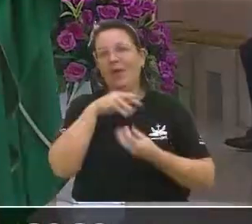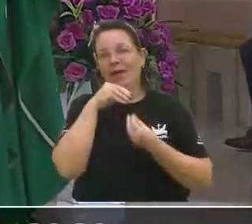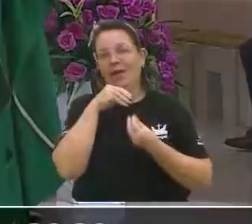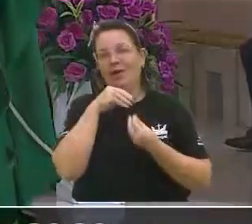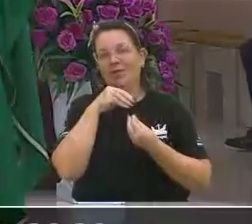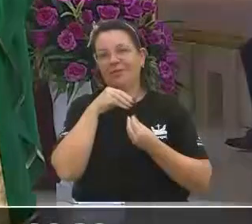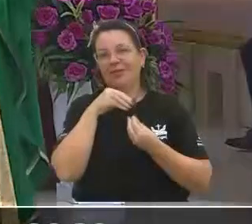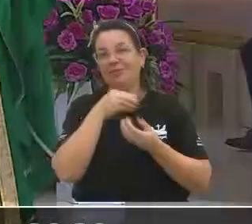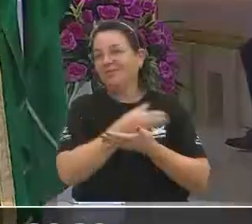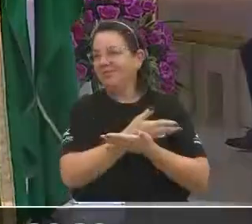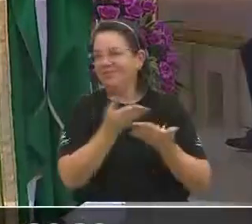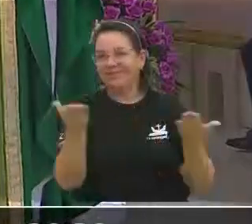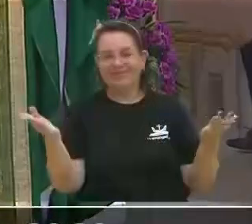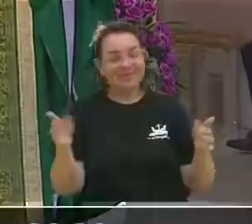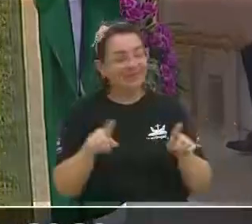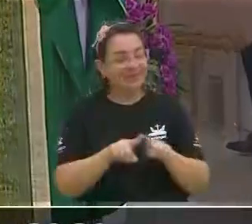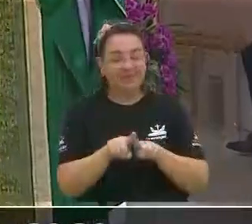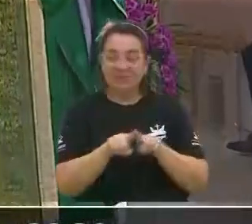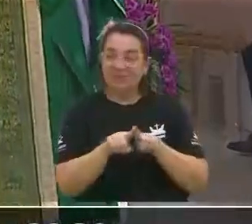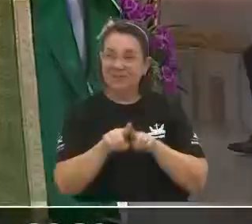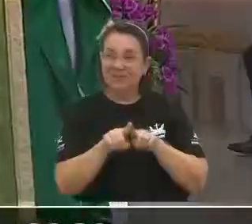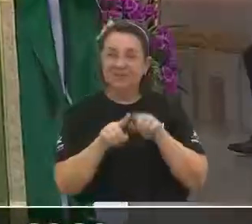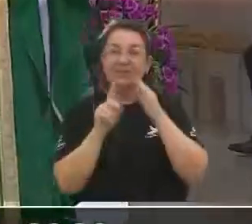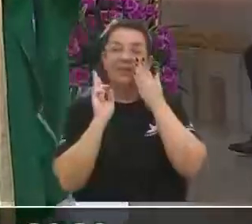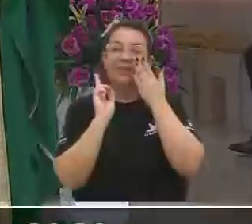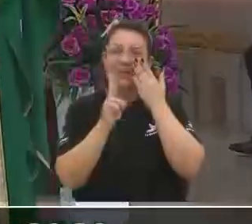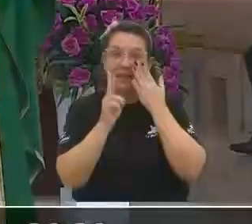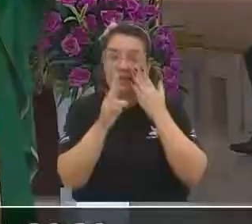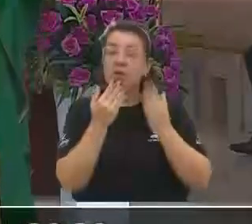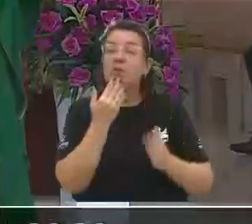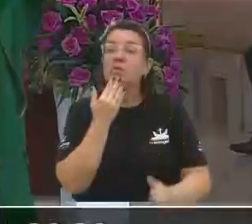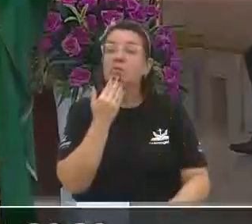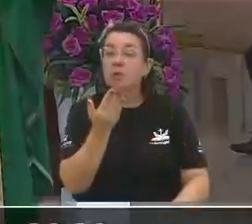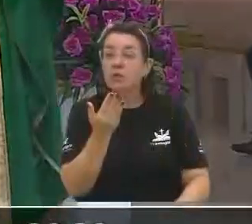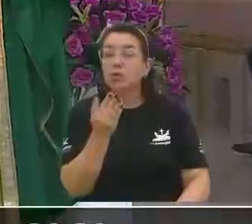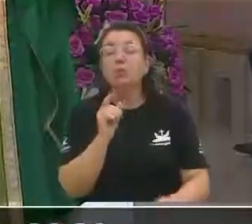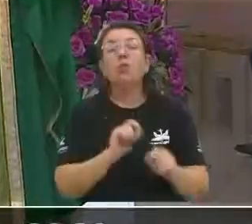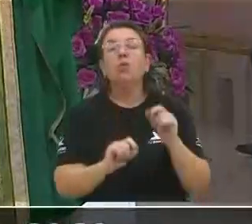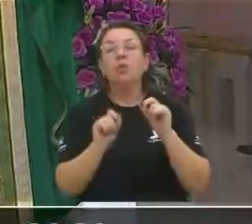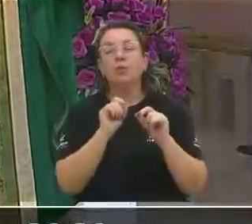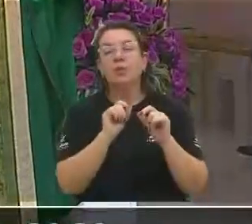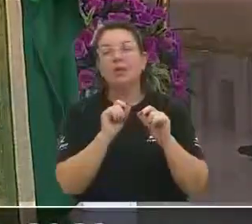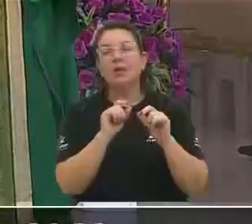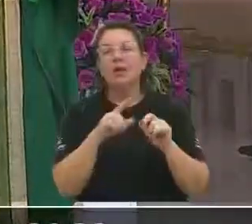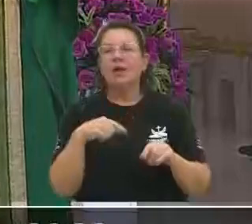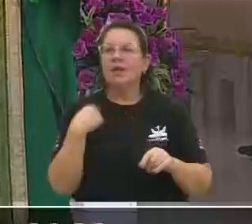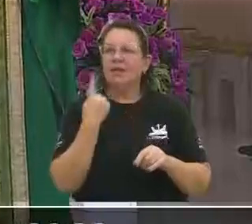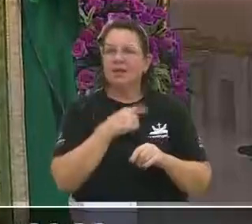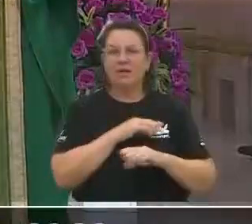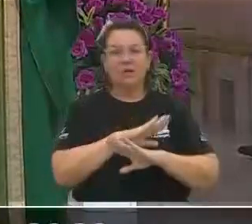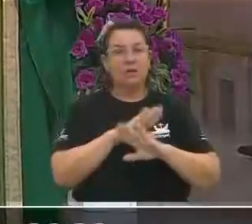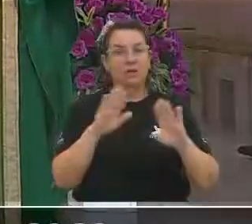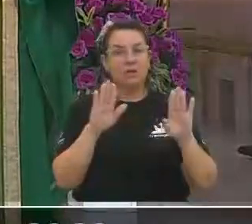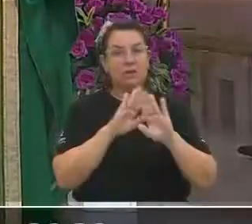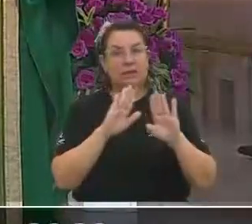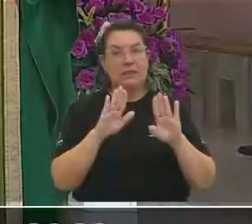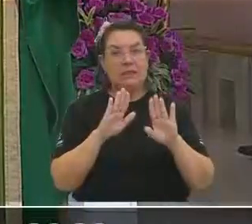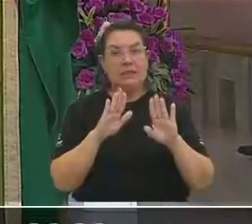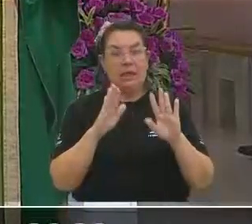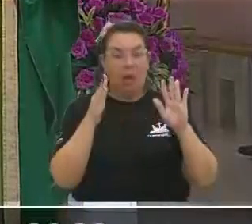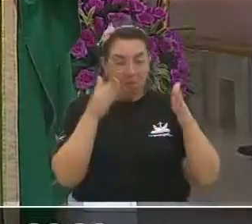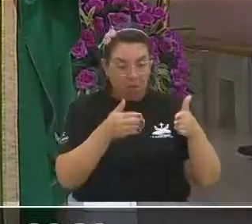e meus irmãos sempre o meu apelo é que não nos descuidamos